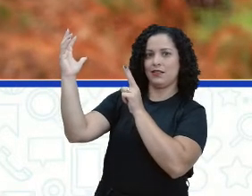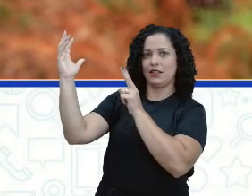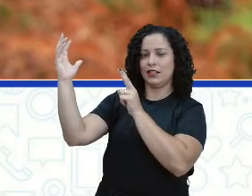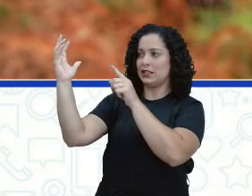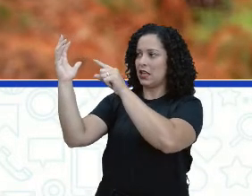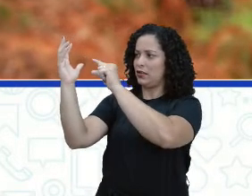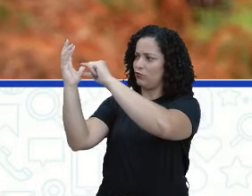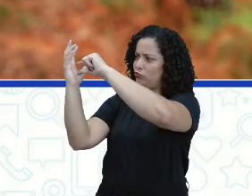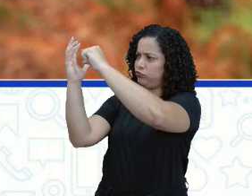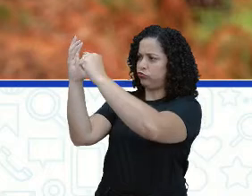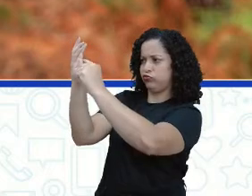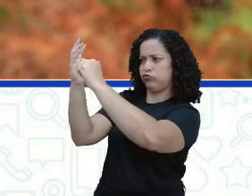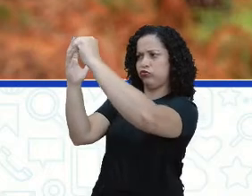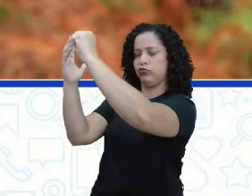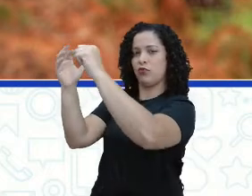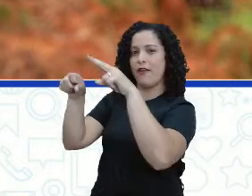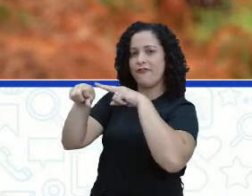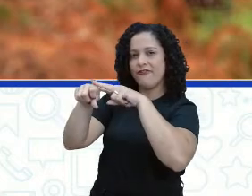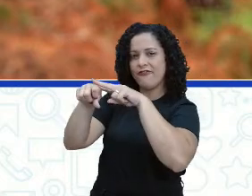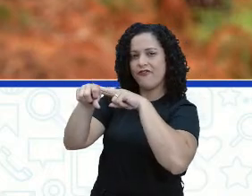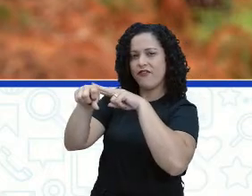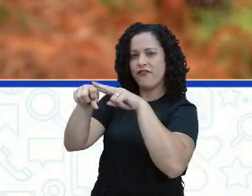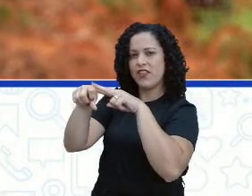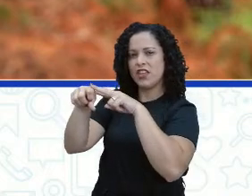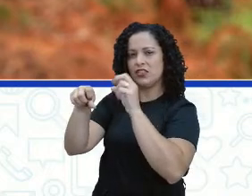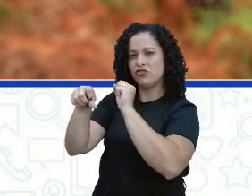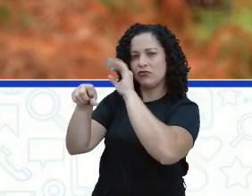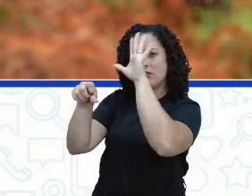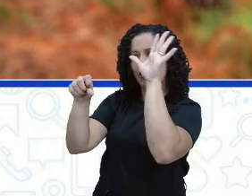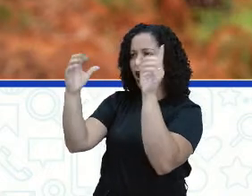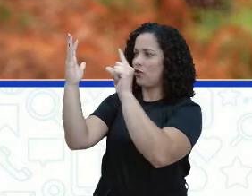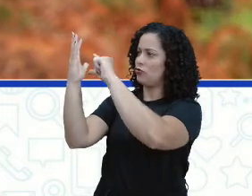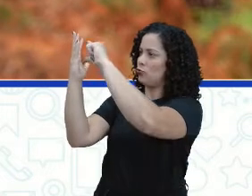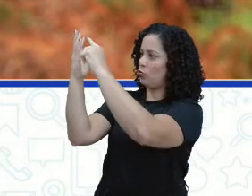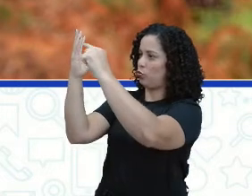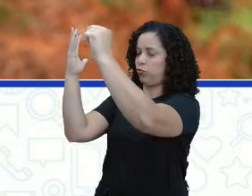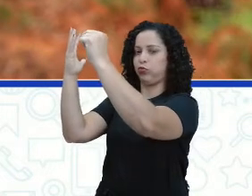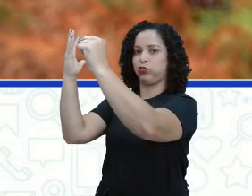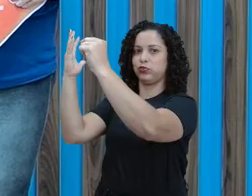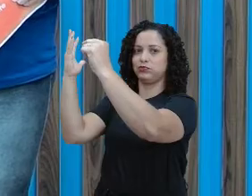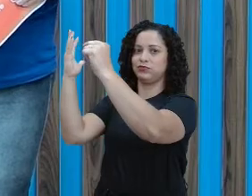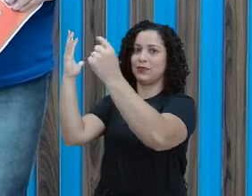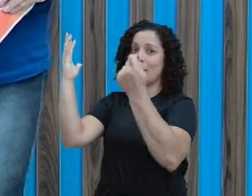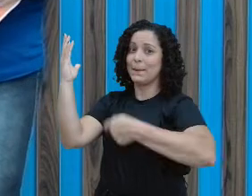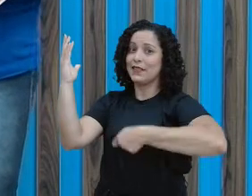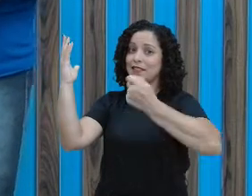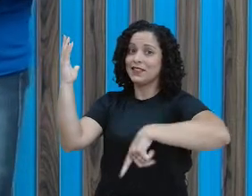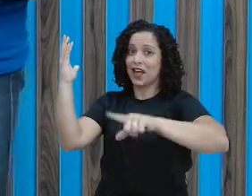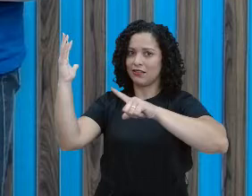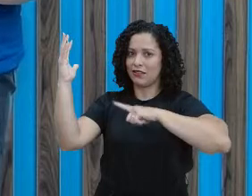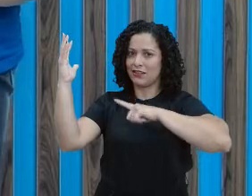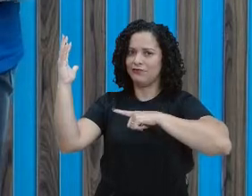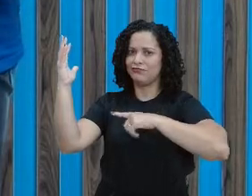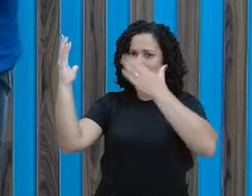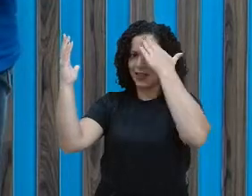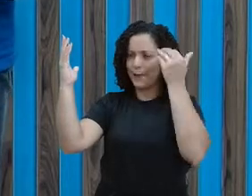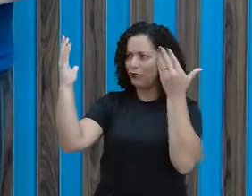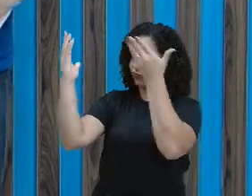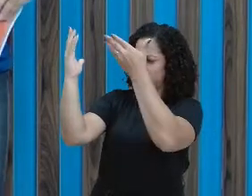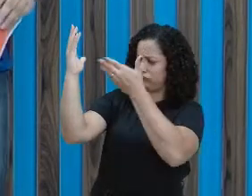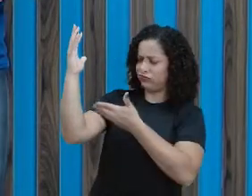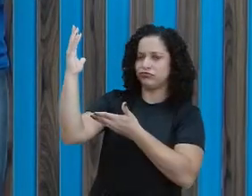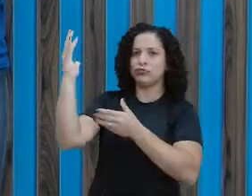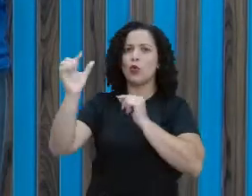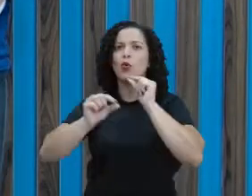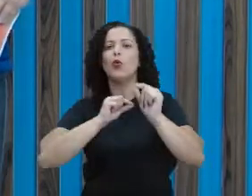um brotinho, com folhas verdes bem visíveis. Observem que a gente vai precisar dessa informação. O que é que nós